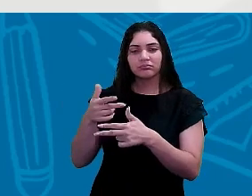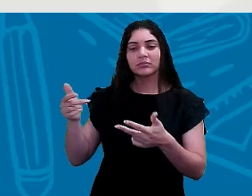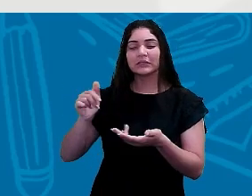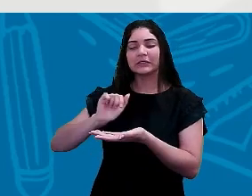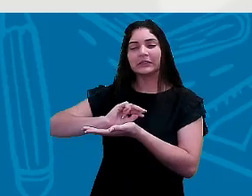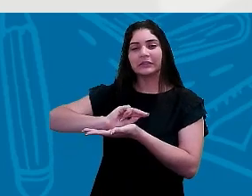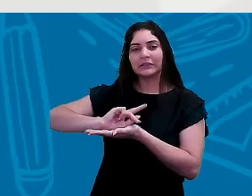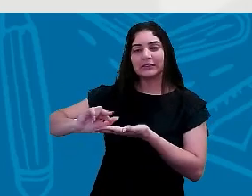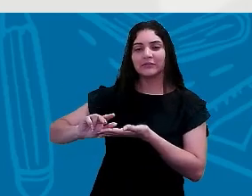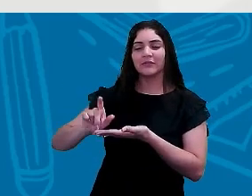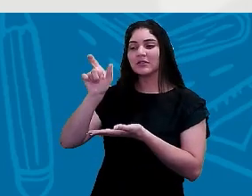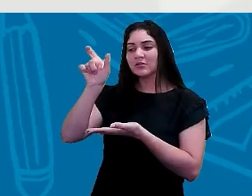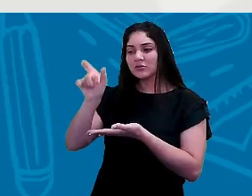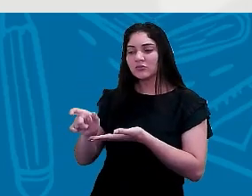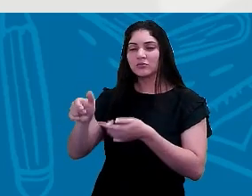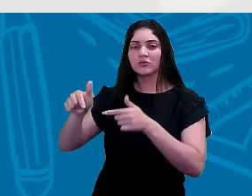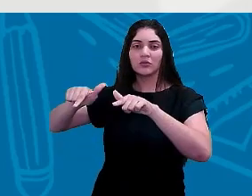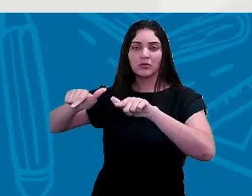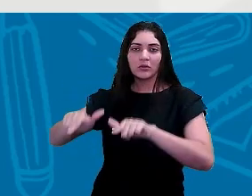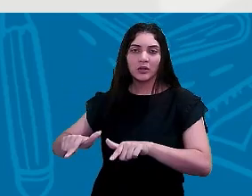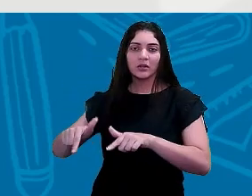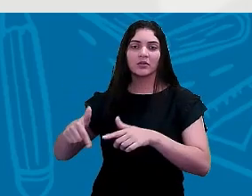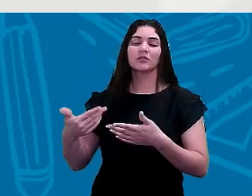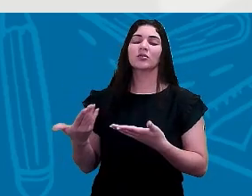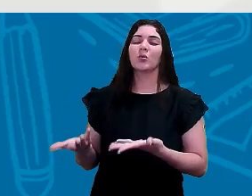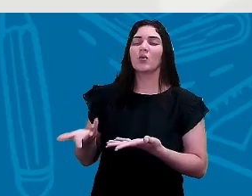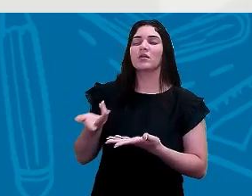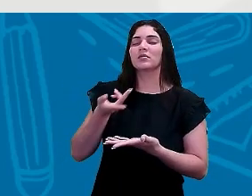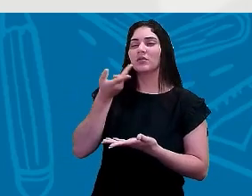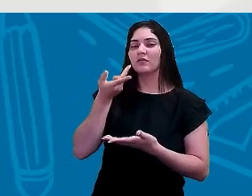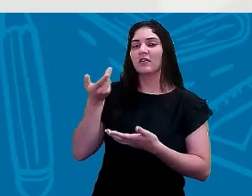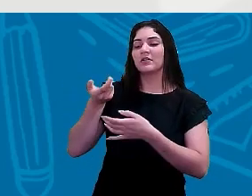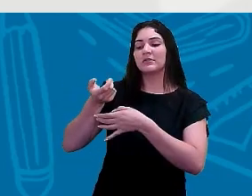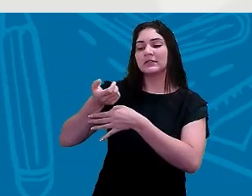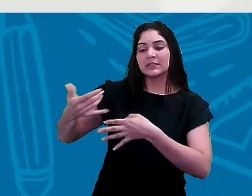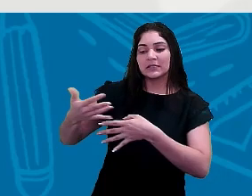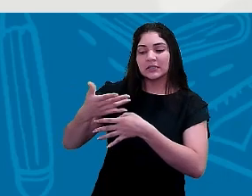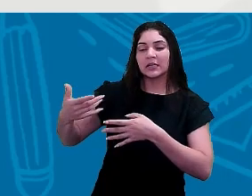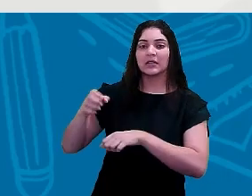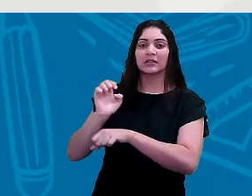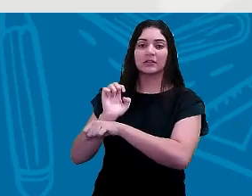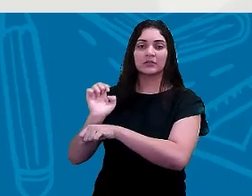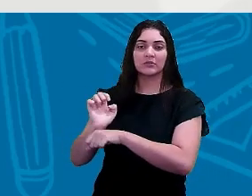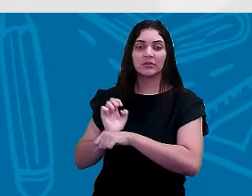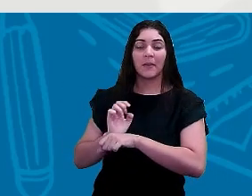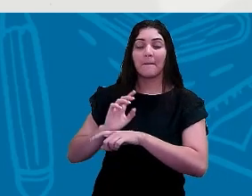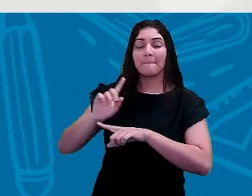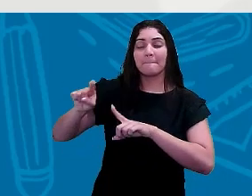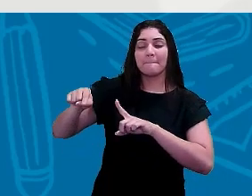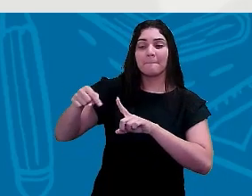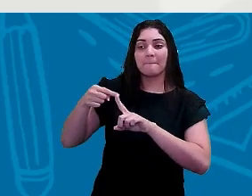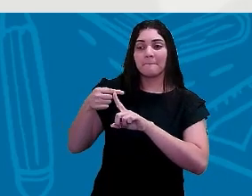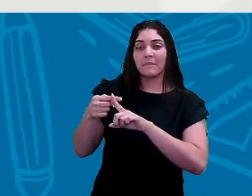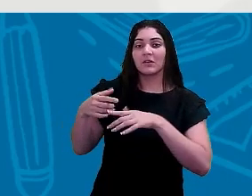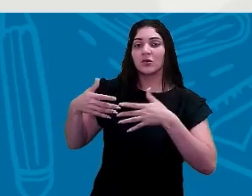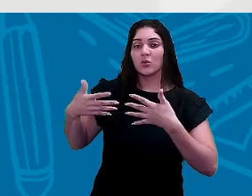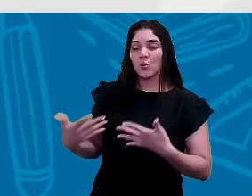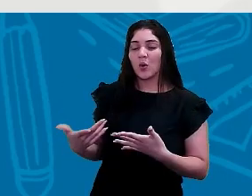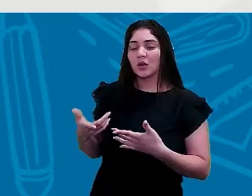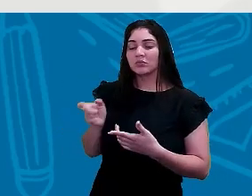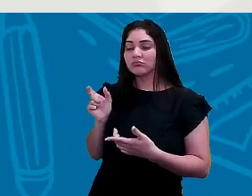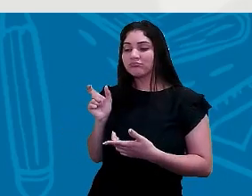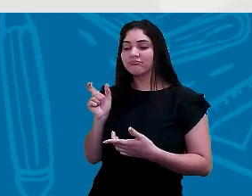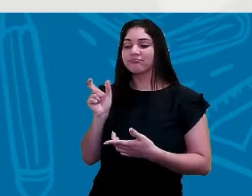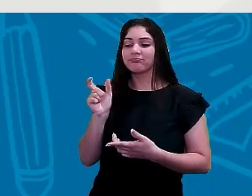vários seres, vários locais, quando eu digo cidade, estado. Mas quando eu determino um nome para